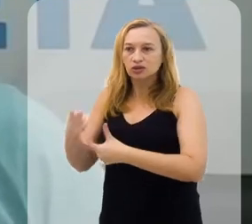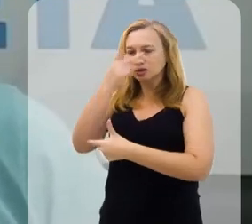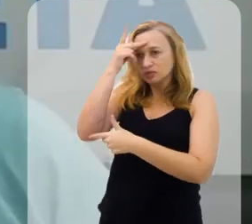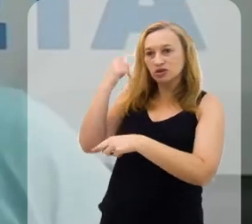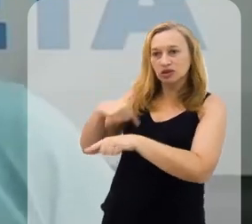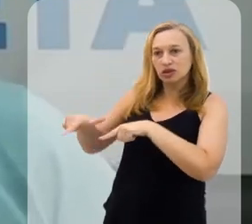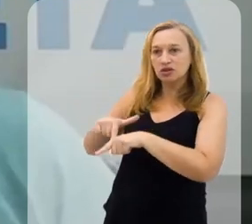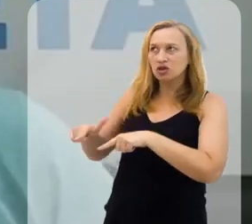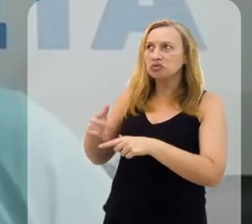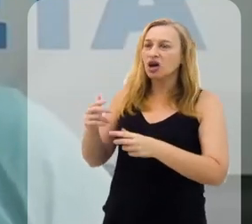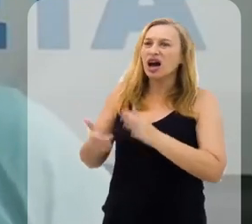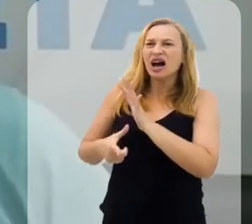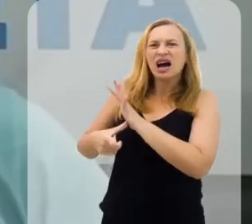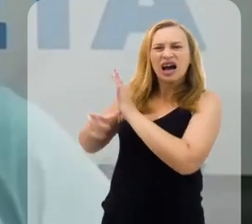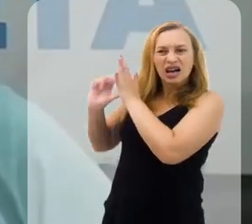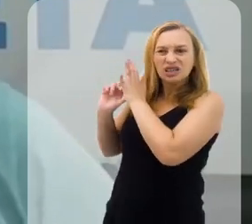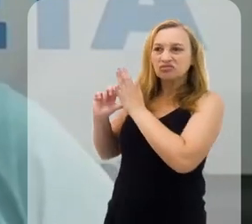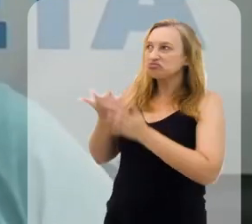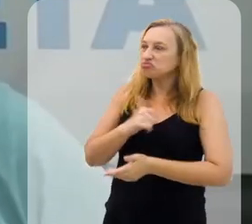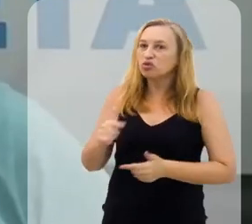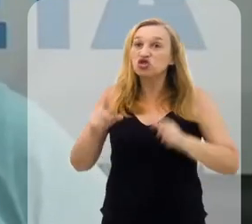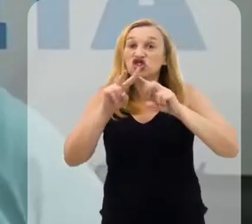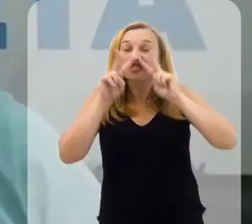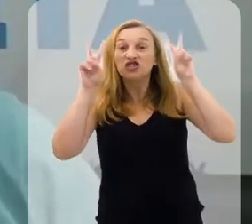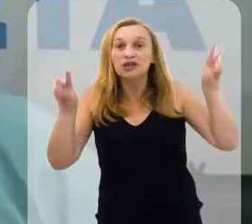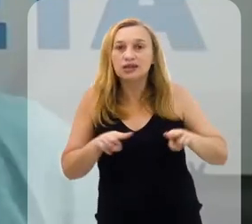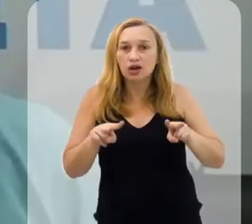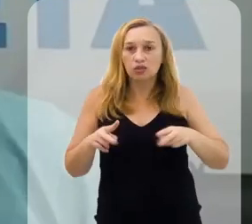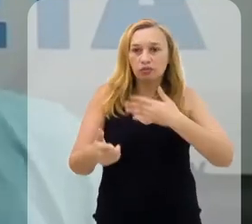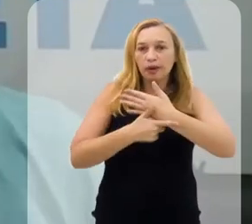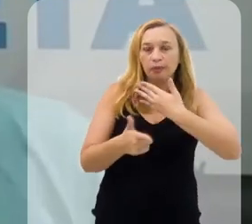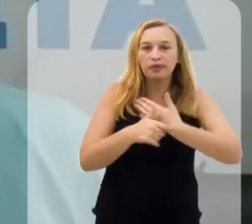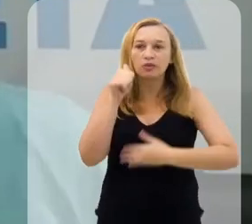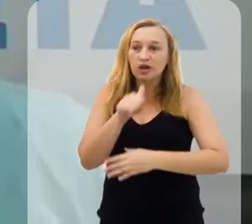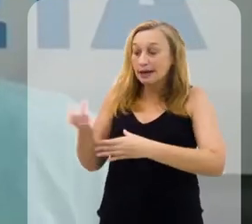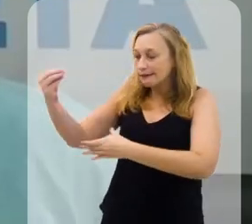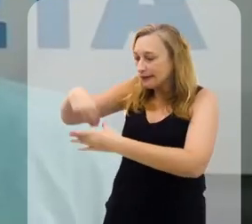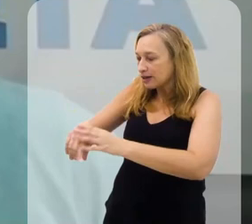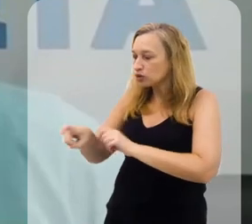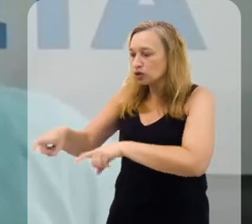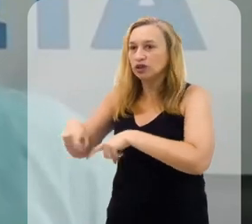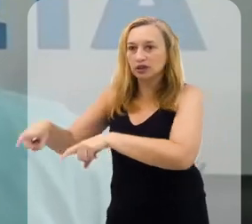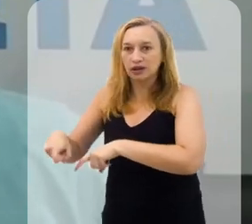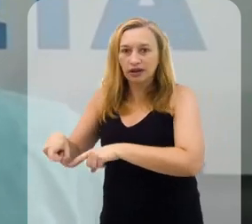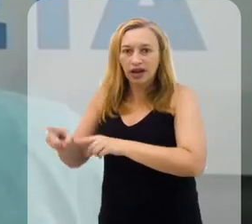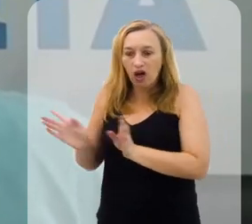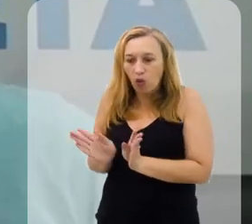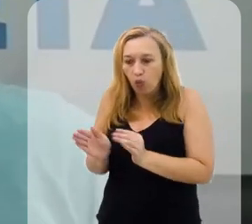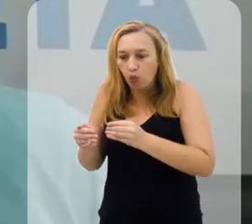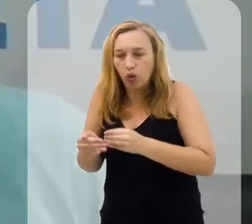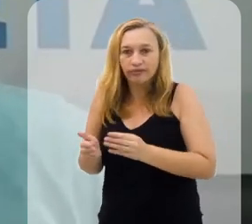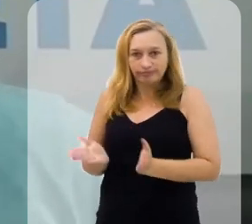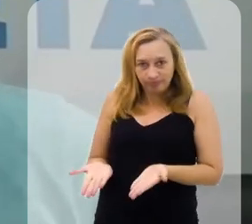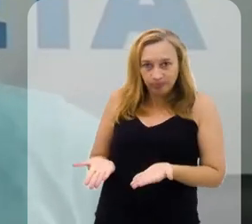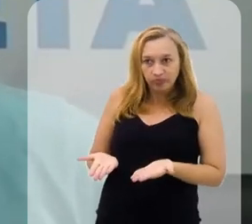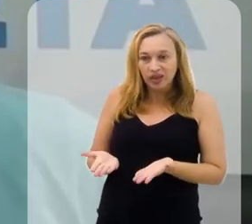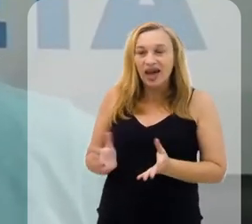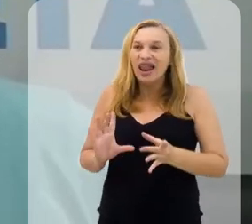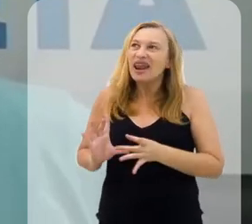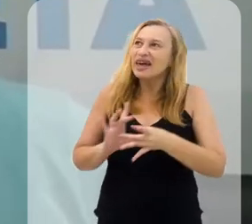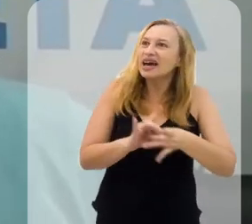ela, há uns anos atrás, não tinha a visão tão abrangente do papel da mulher na agricultura. Era uma visão mais